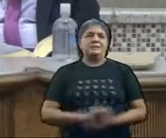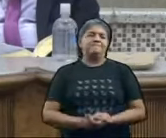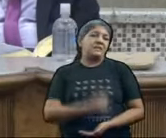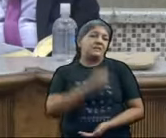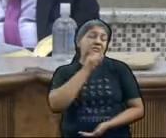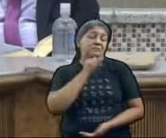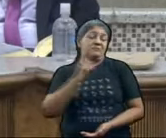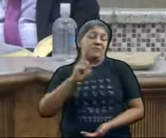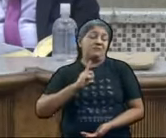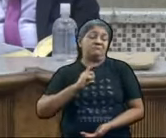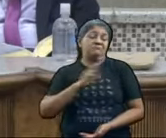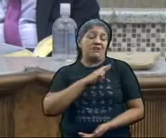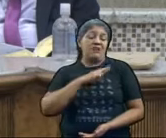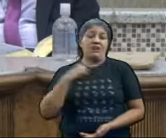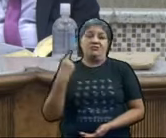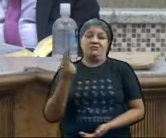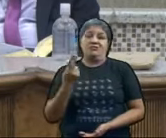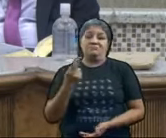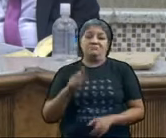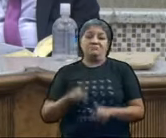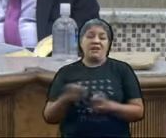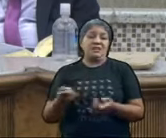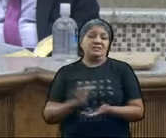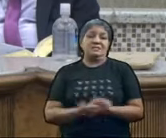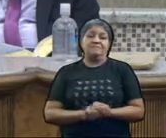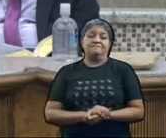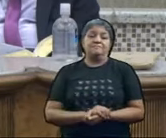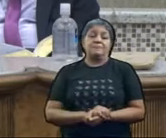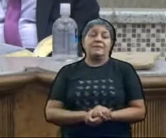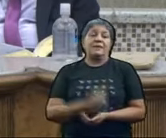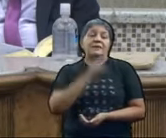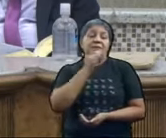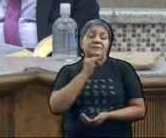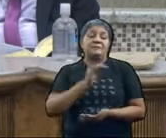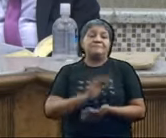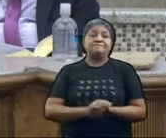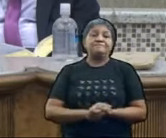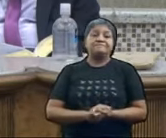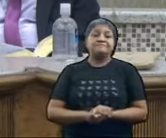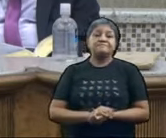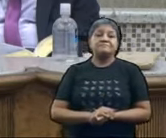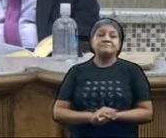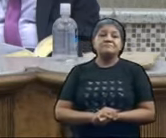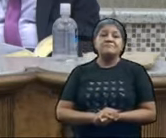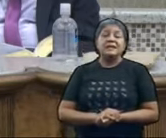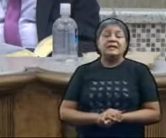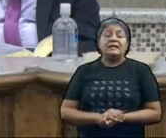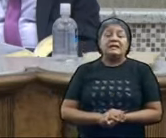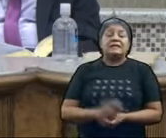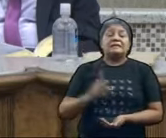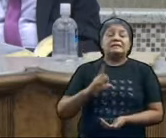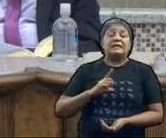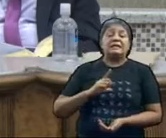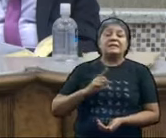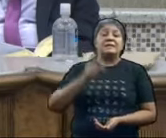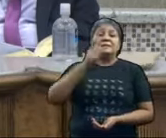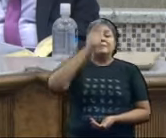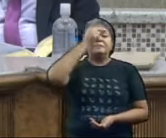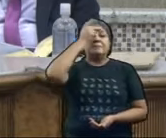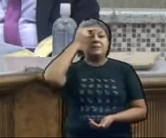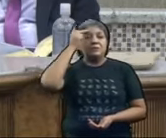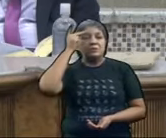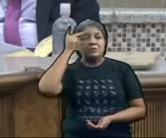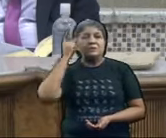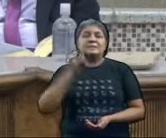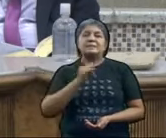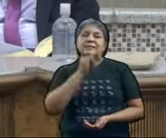religião. Existe uma voga no mundo aí hoje. Olha o que diz aí. Os feiticeiros, os